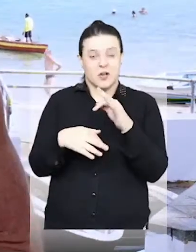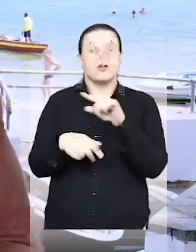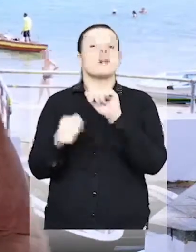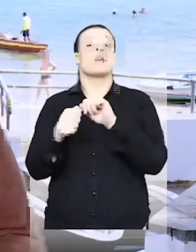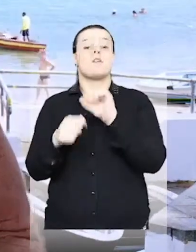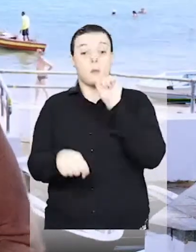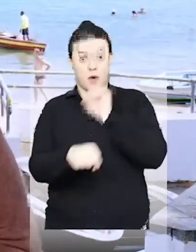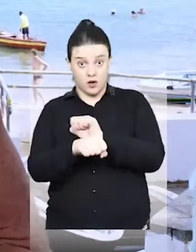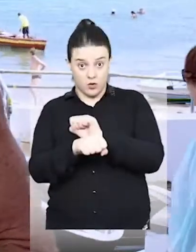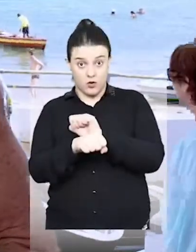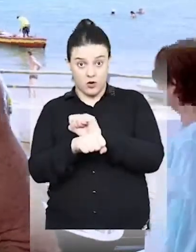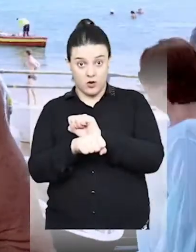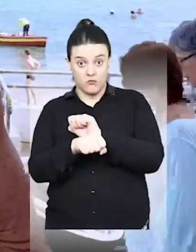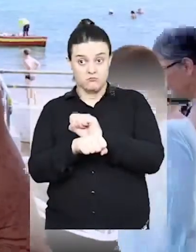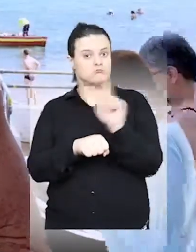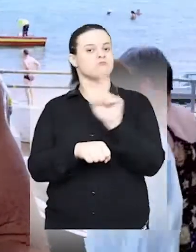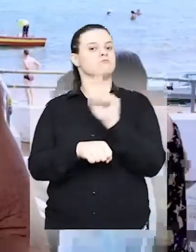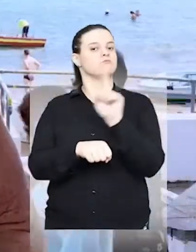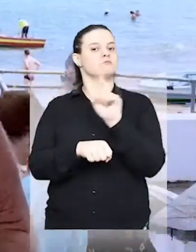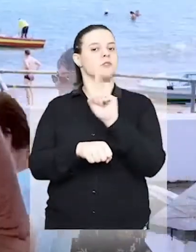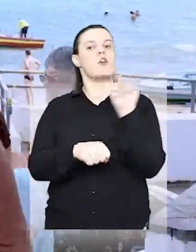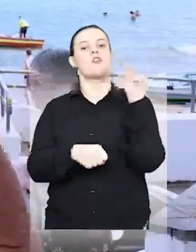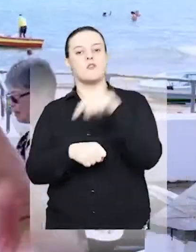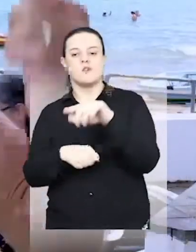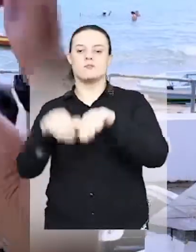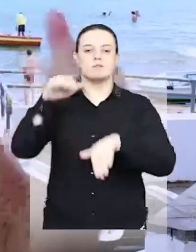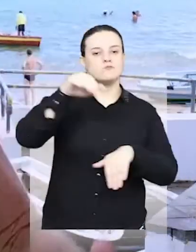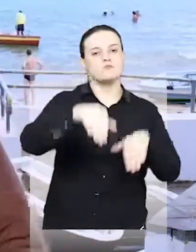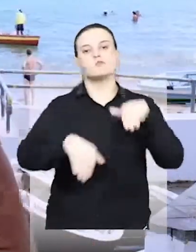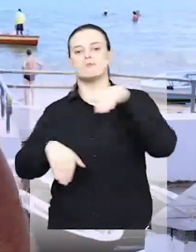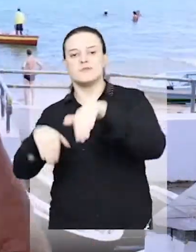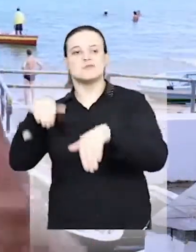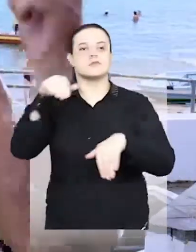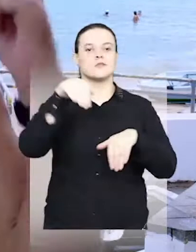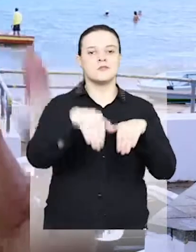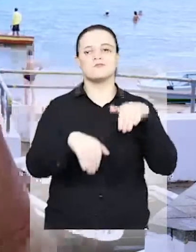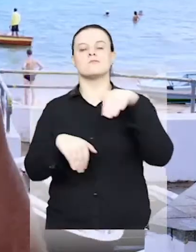que Felipe fez? Parou? Não, Felipe veio nadar,